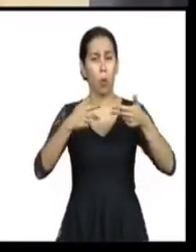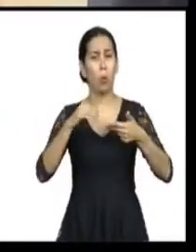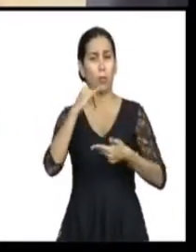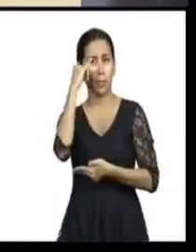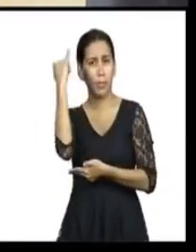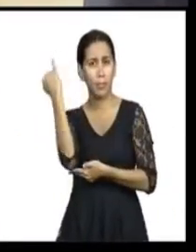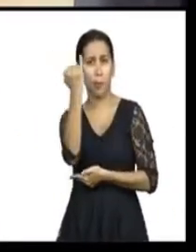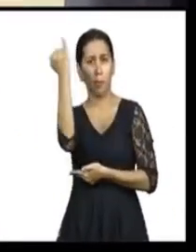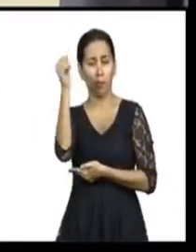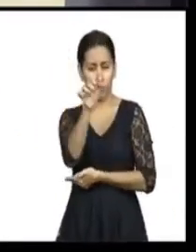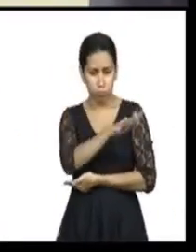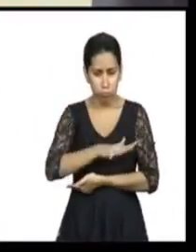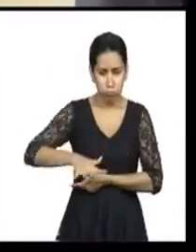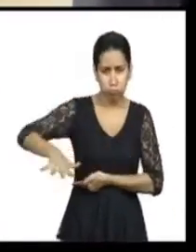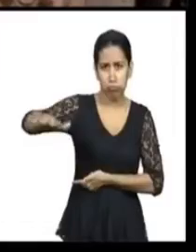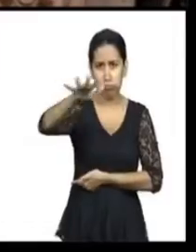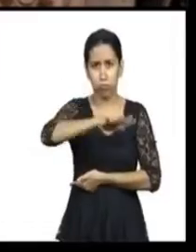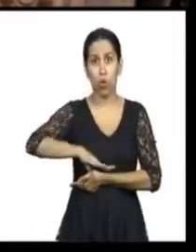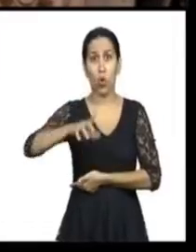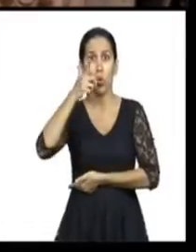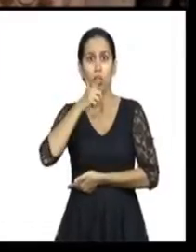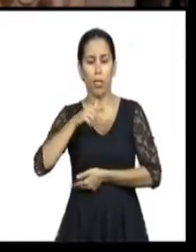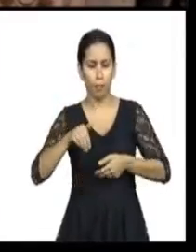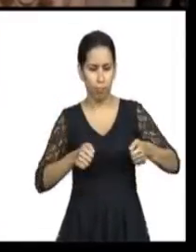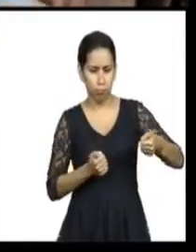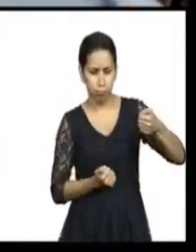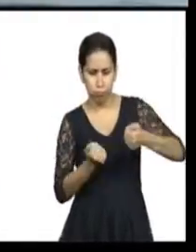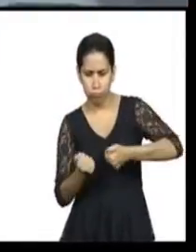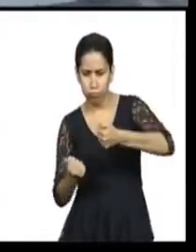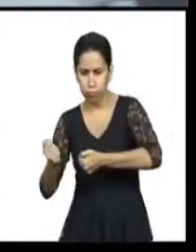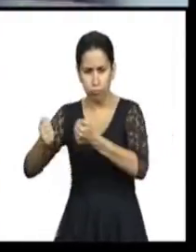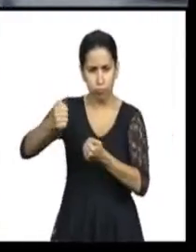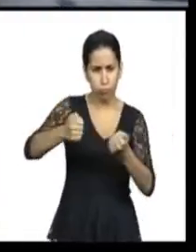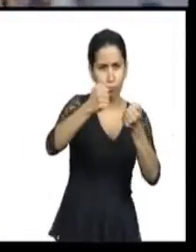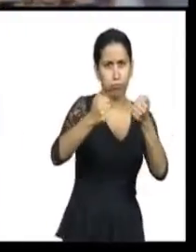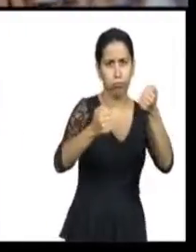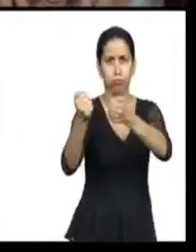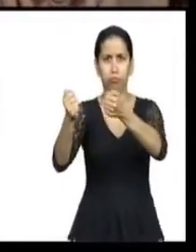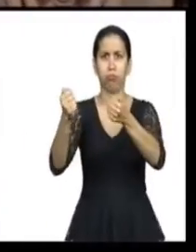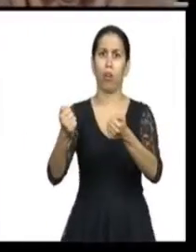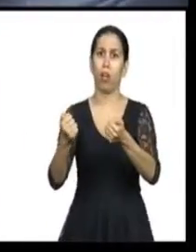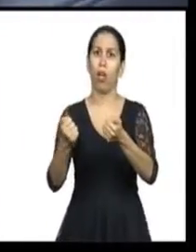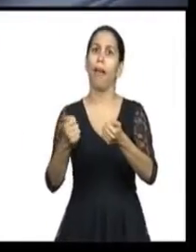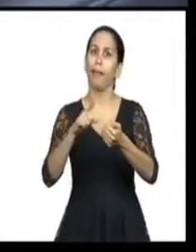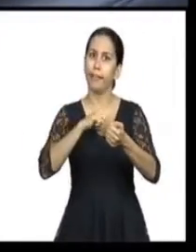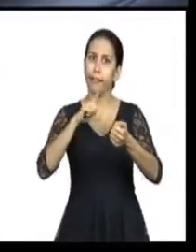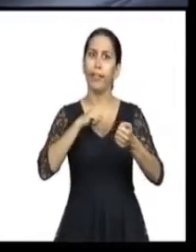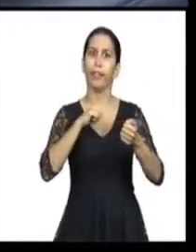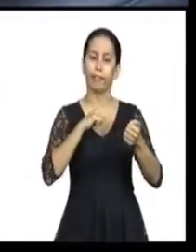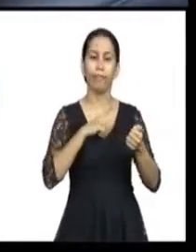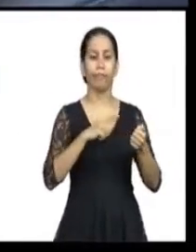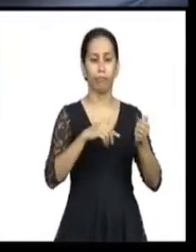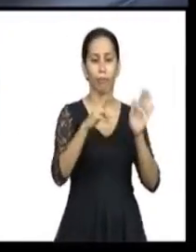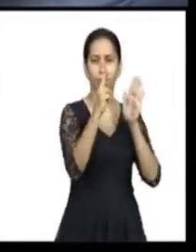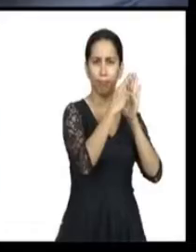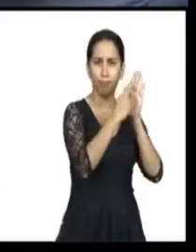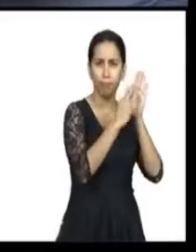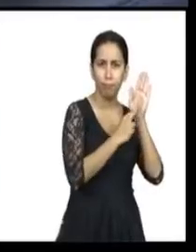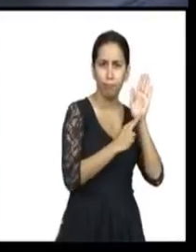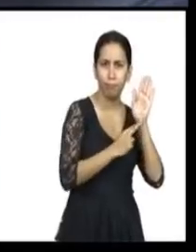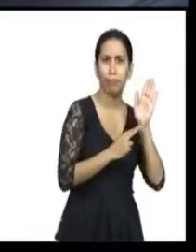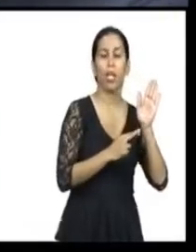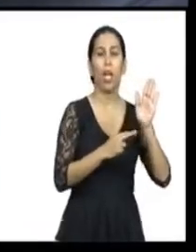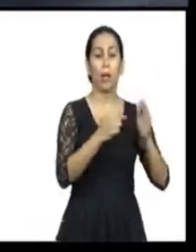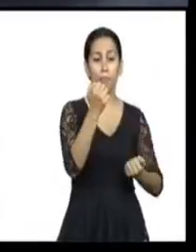áreas de minas é garantir o convívio seguro entre veículos leves e equipamentos. Por isso, toda mina deve ter os procedimentos de segurança para